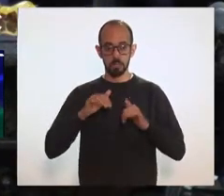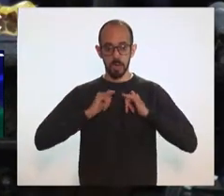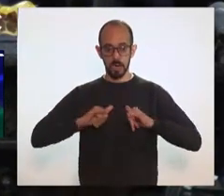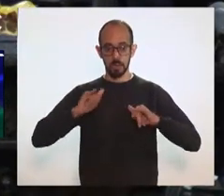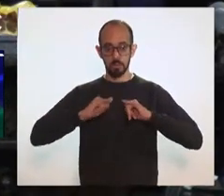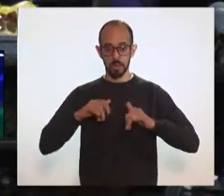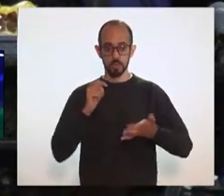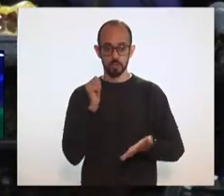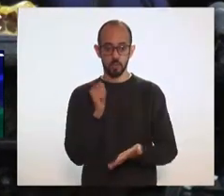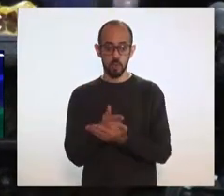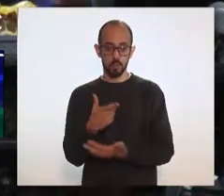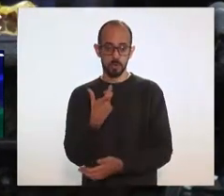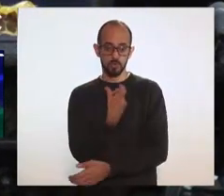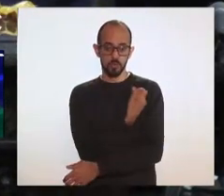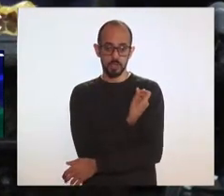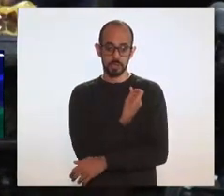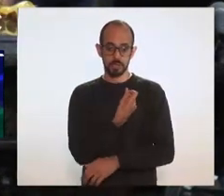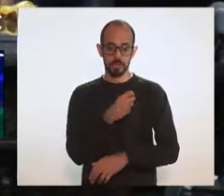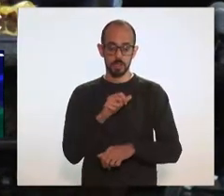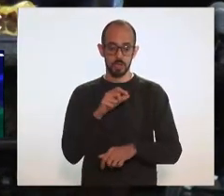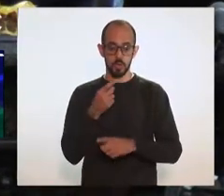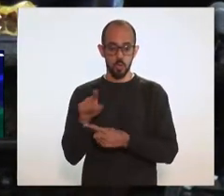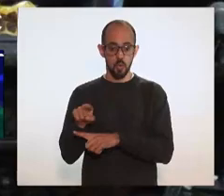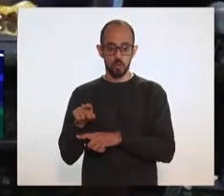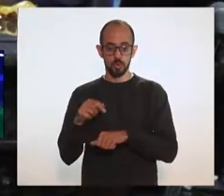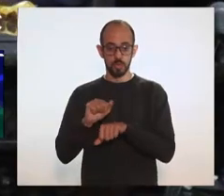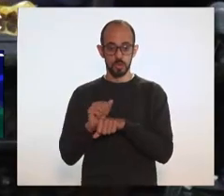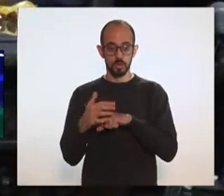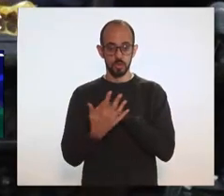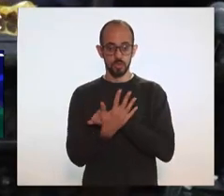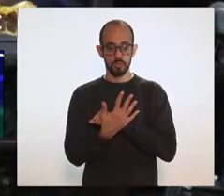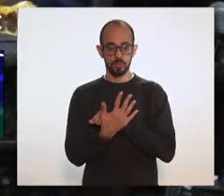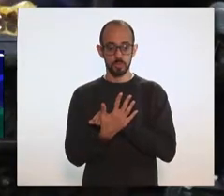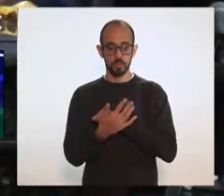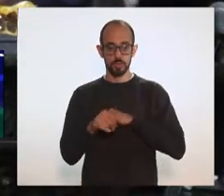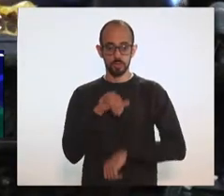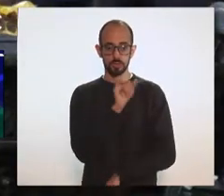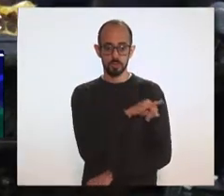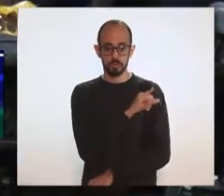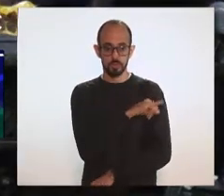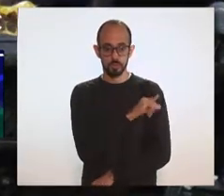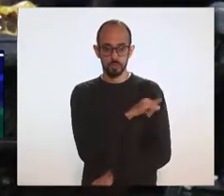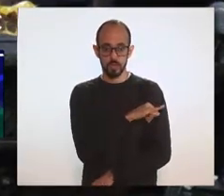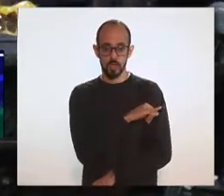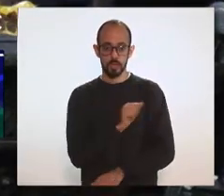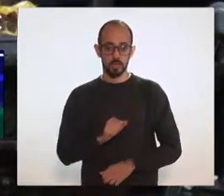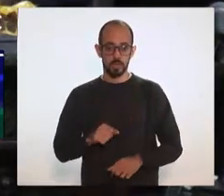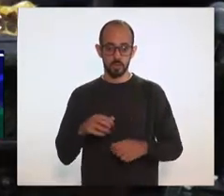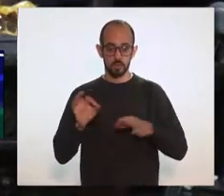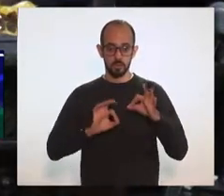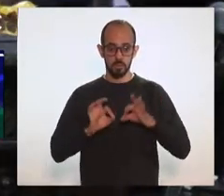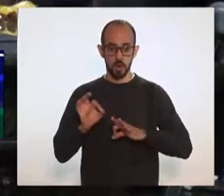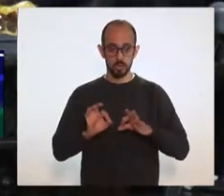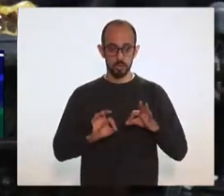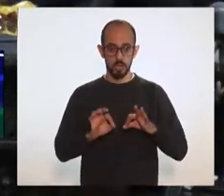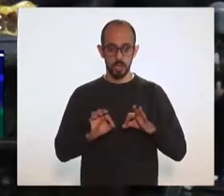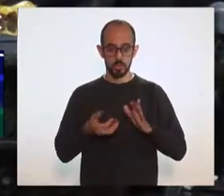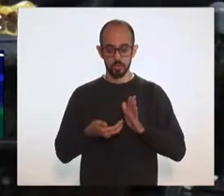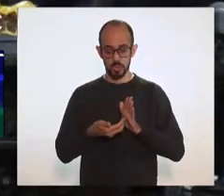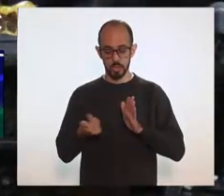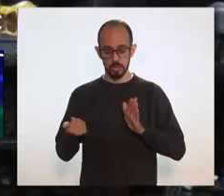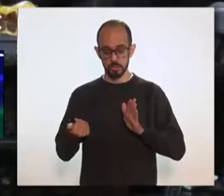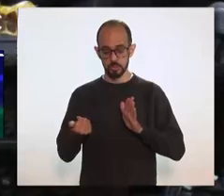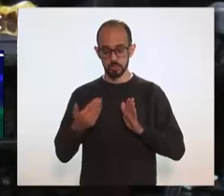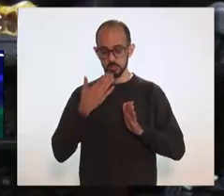de vacinas e insumos contra a Covid pelos municípios no âmbito do Estado do Rio de Janeiro e da outra providência. O projeto será retirado a pedido do